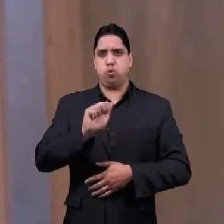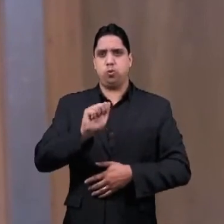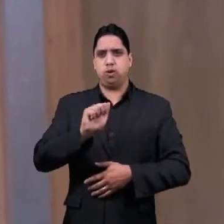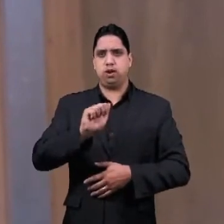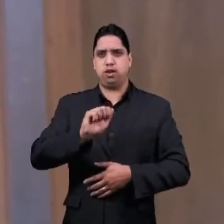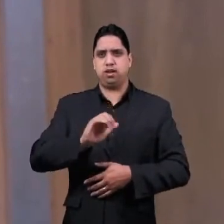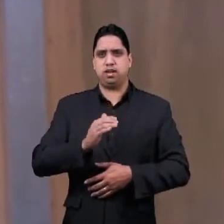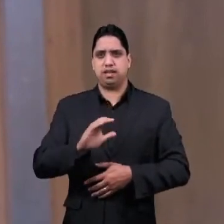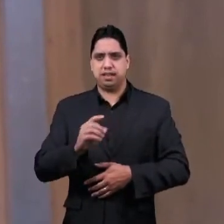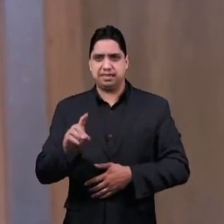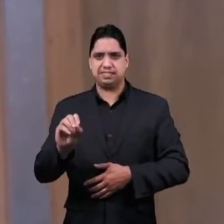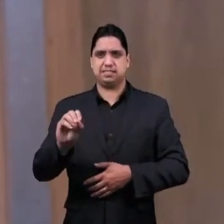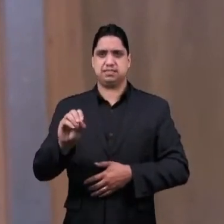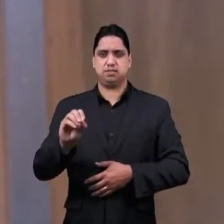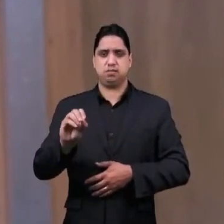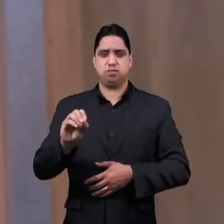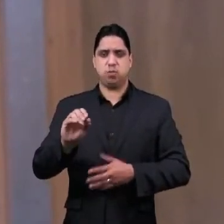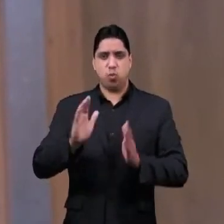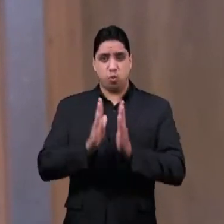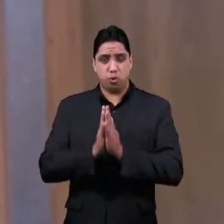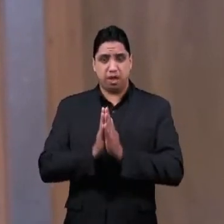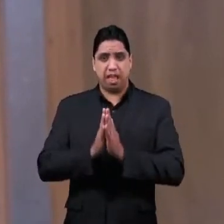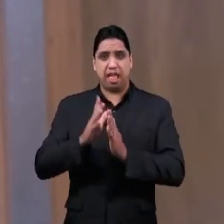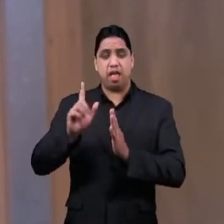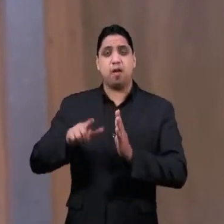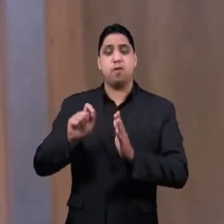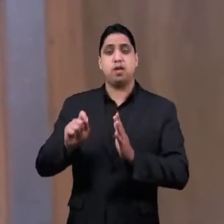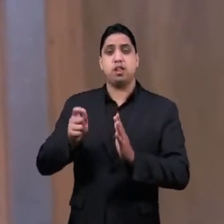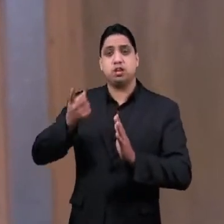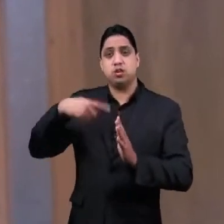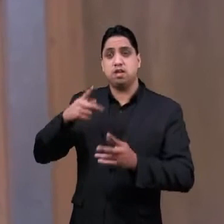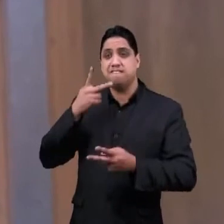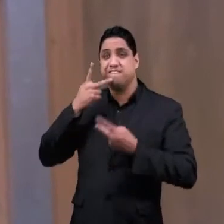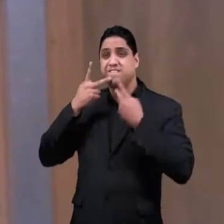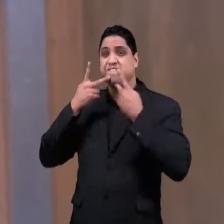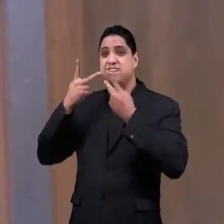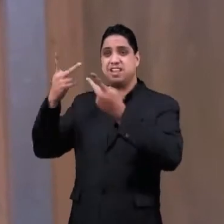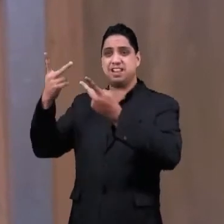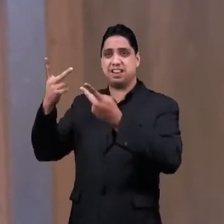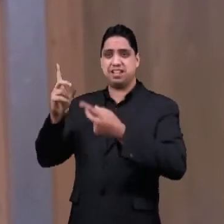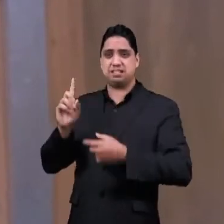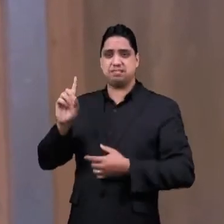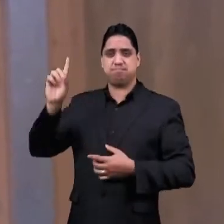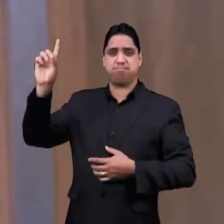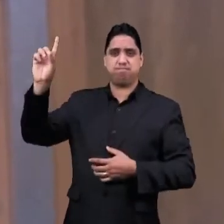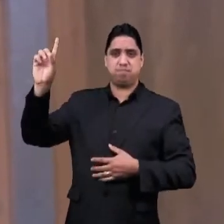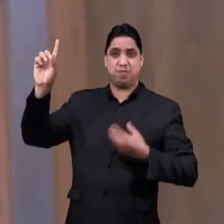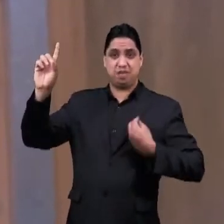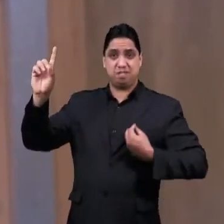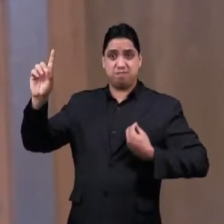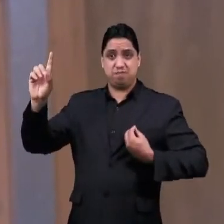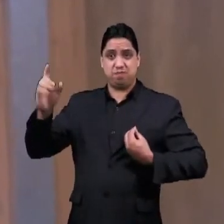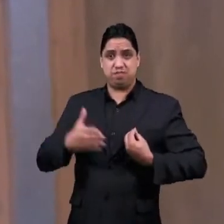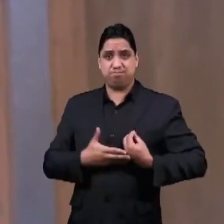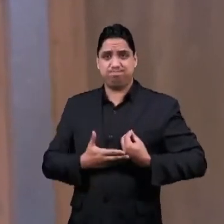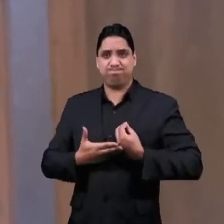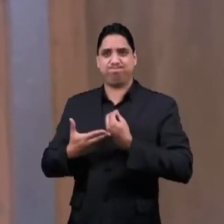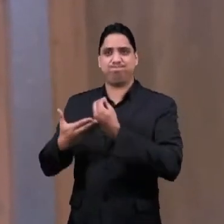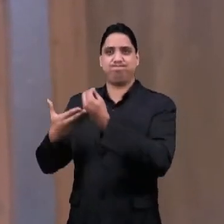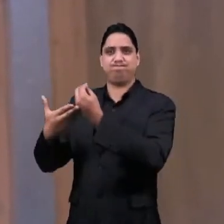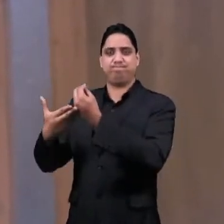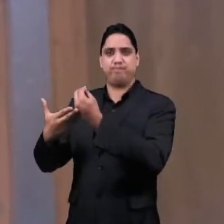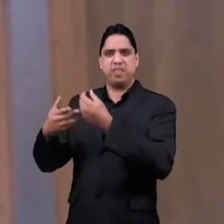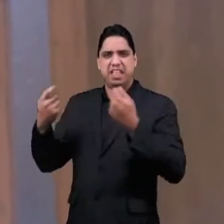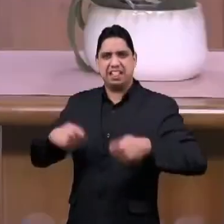de falar com Deus, de apresentar as nossas vidas e as nossas necessidades